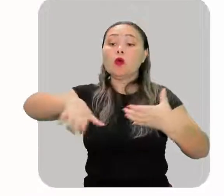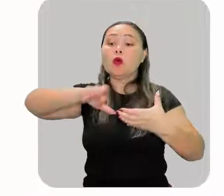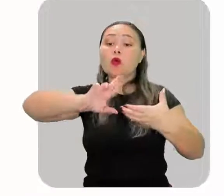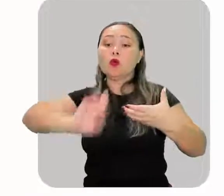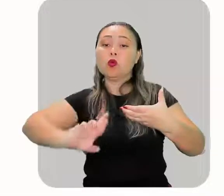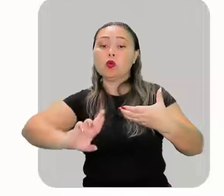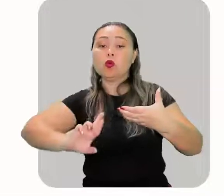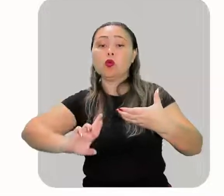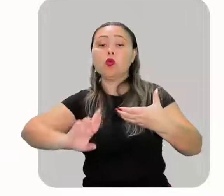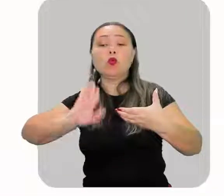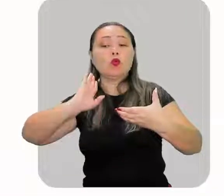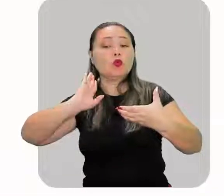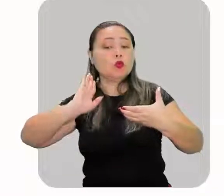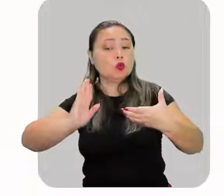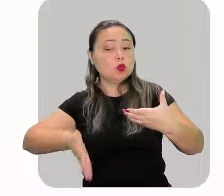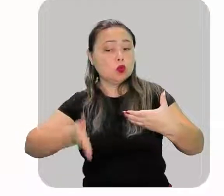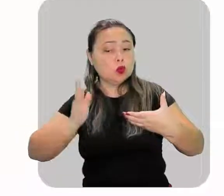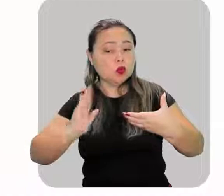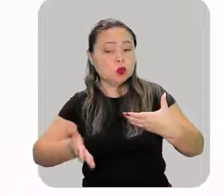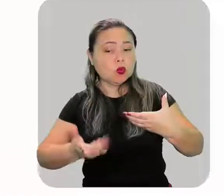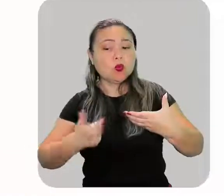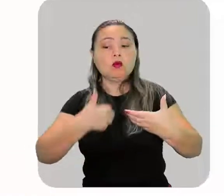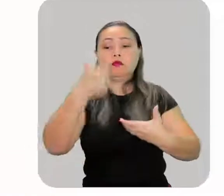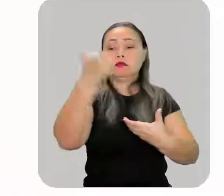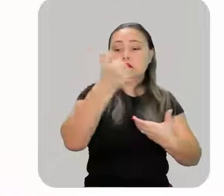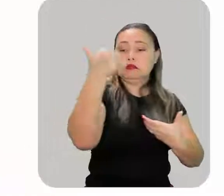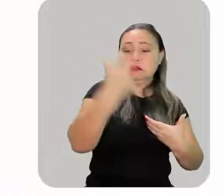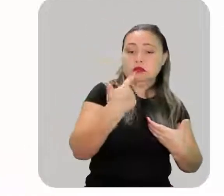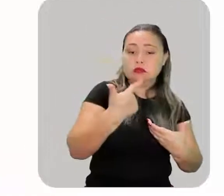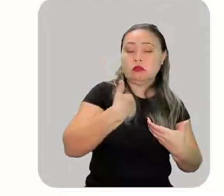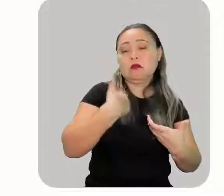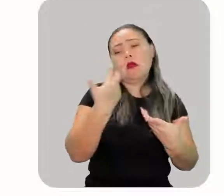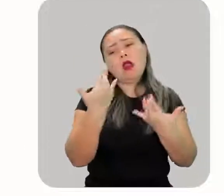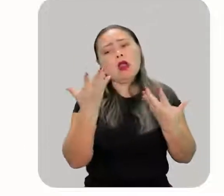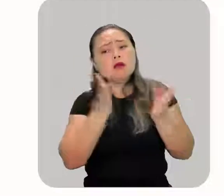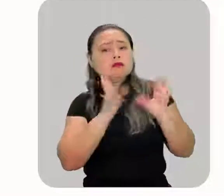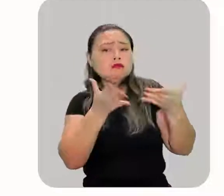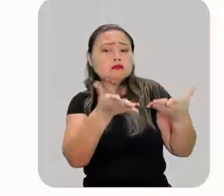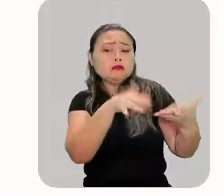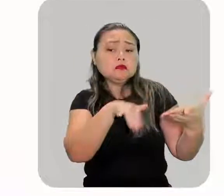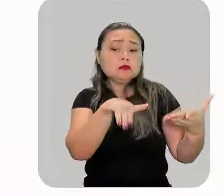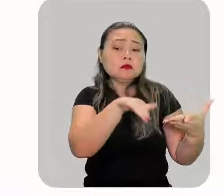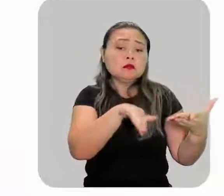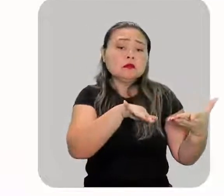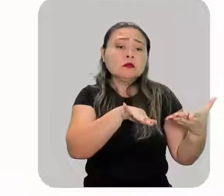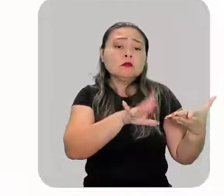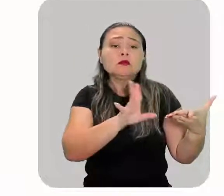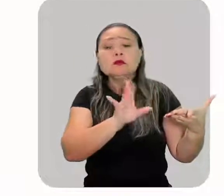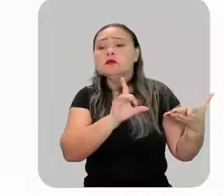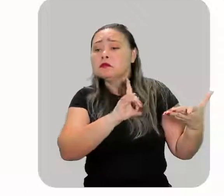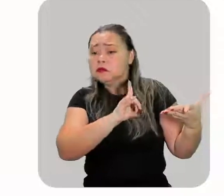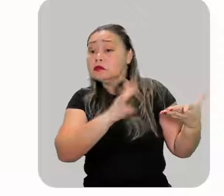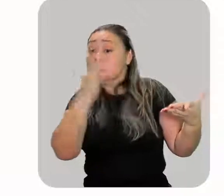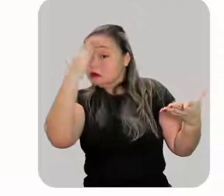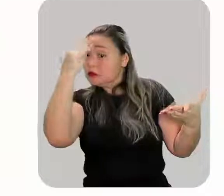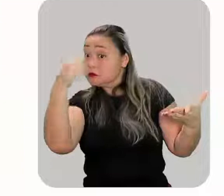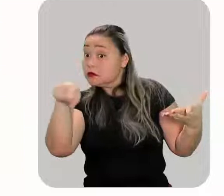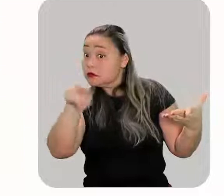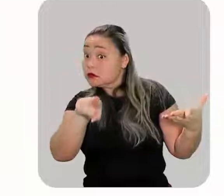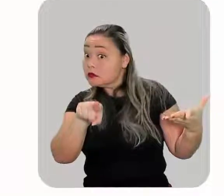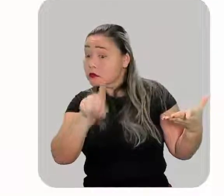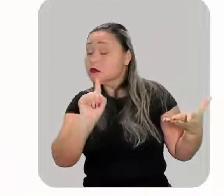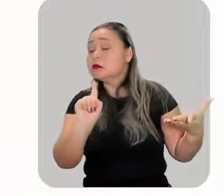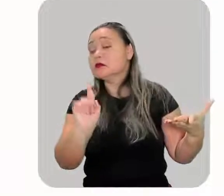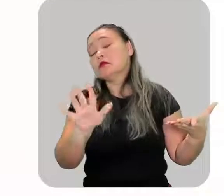Né? Então, a gente já viu a de primeiro, a de segundo e viu que é um caso particular. Então, muita coisa você já sabe, né?